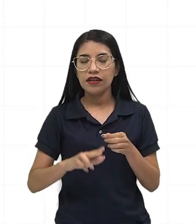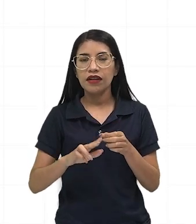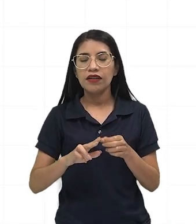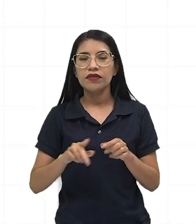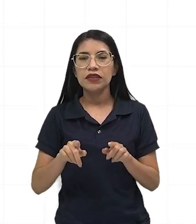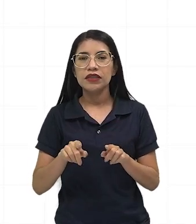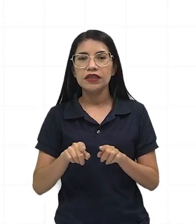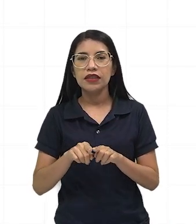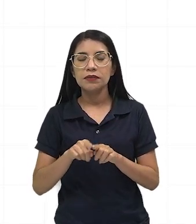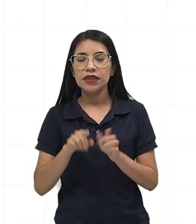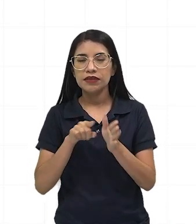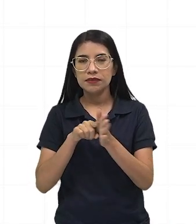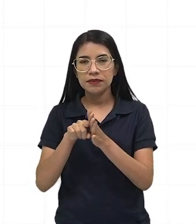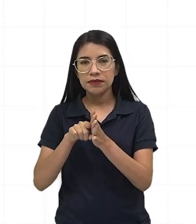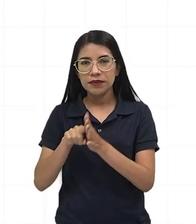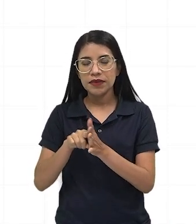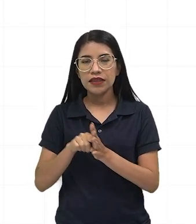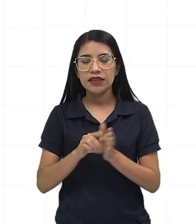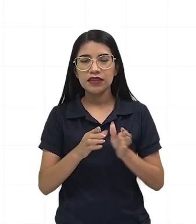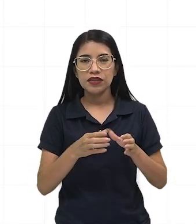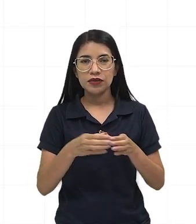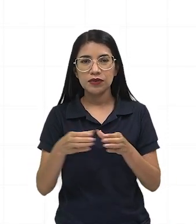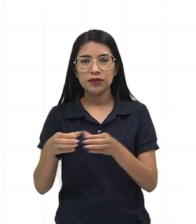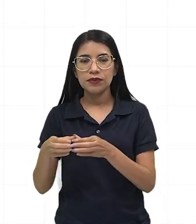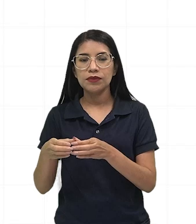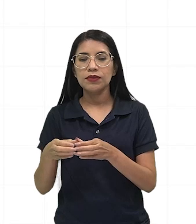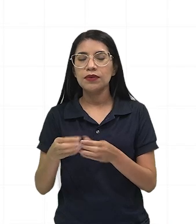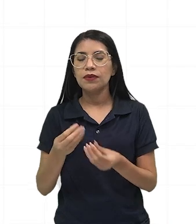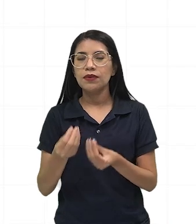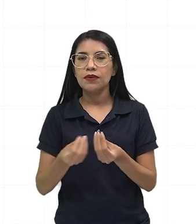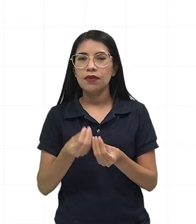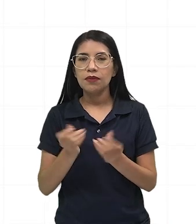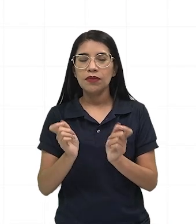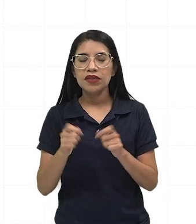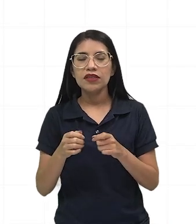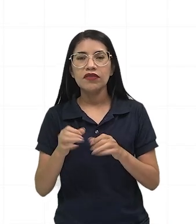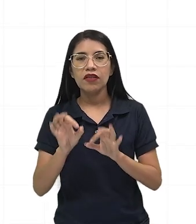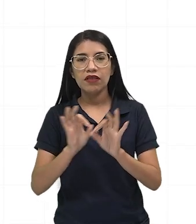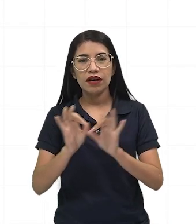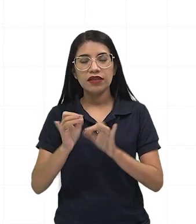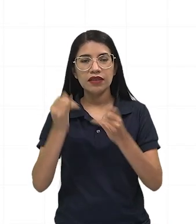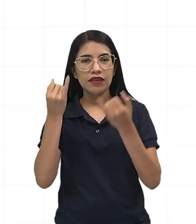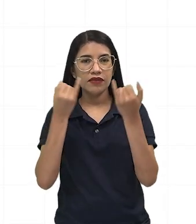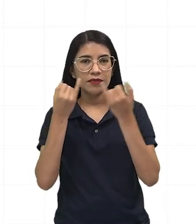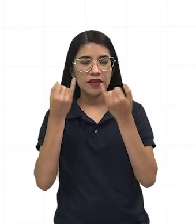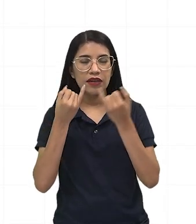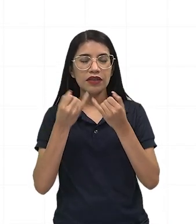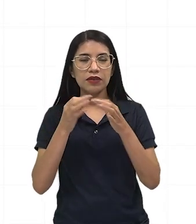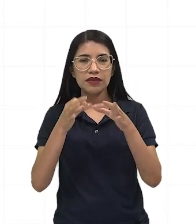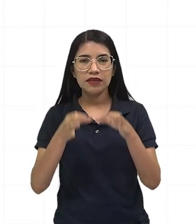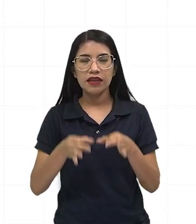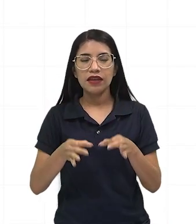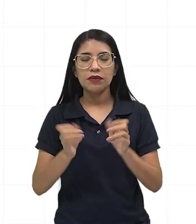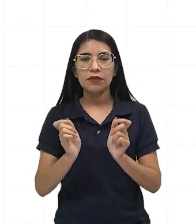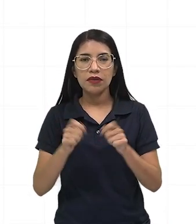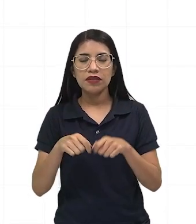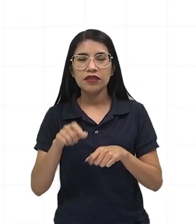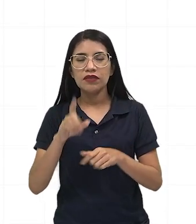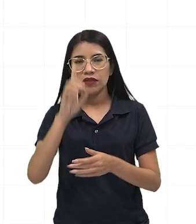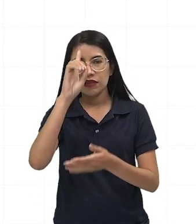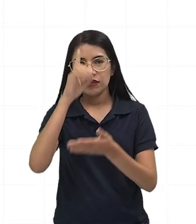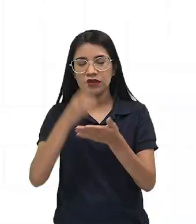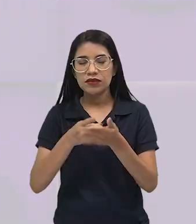de uma pesquisa em classes, de modo que resuma os dados de maneira adequadas para a tomada